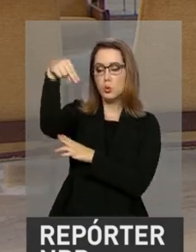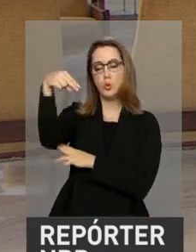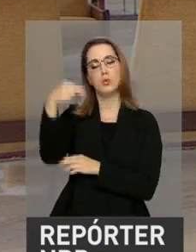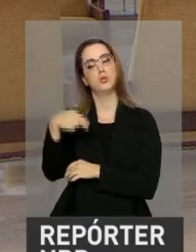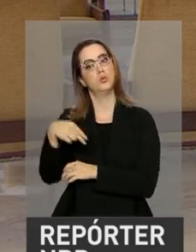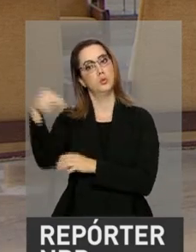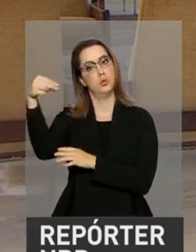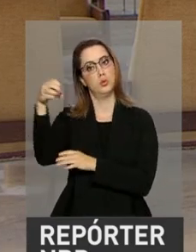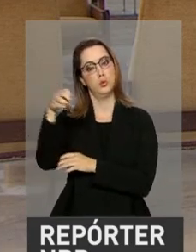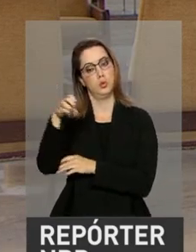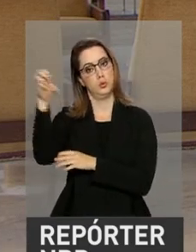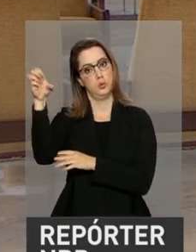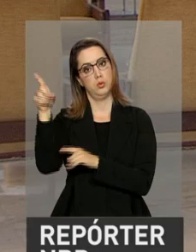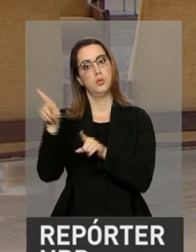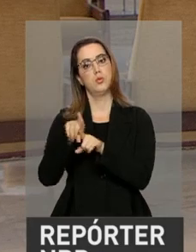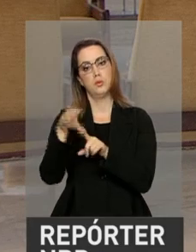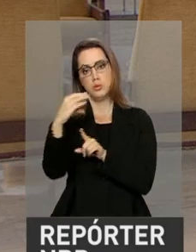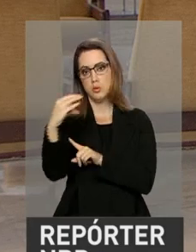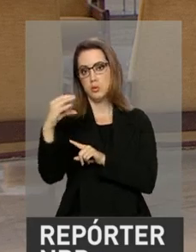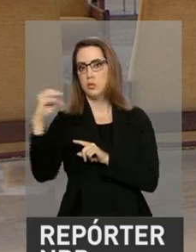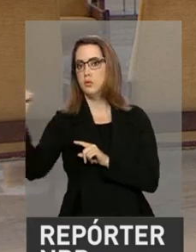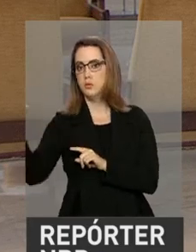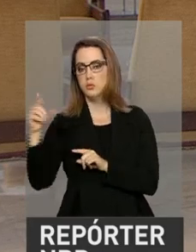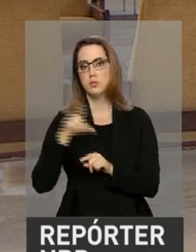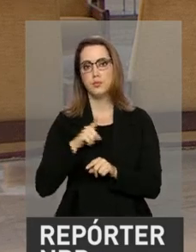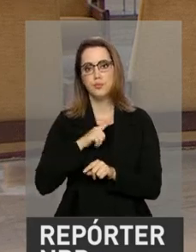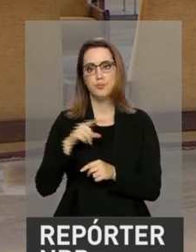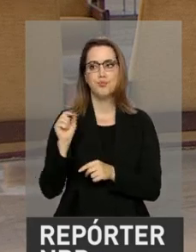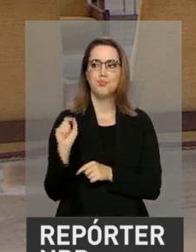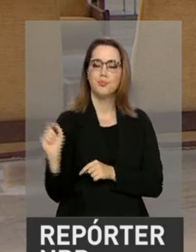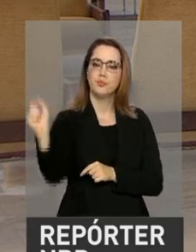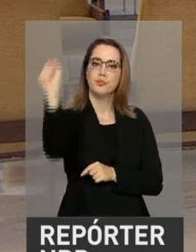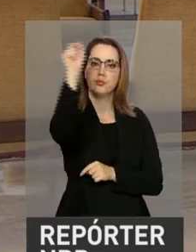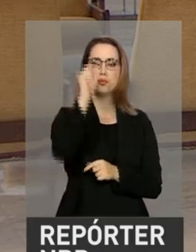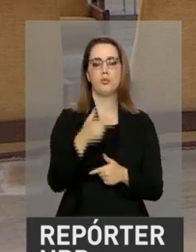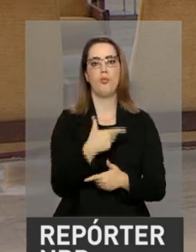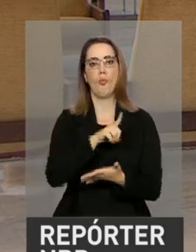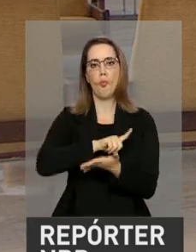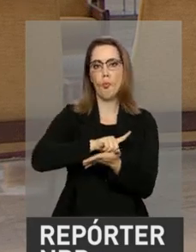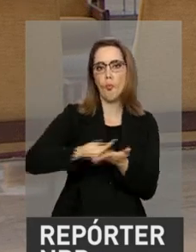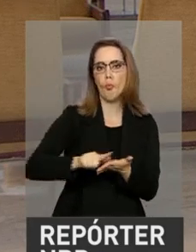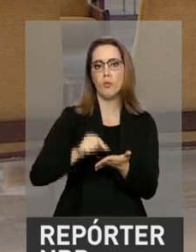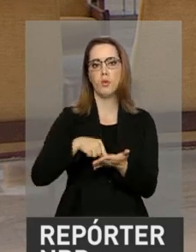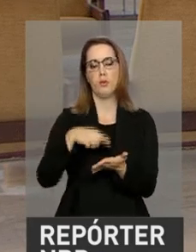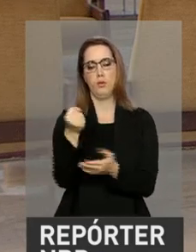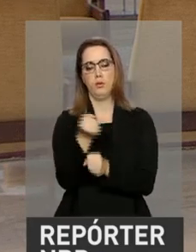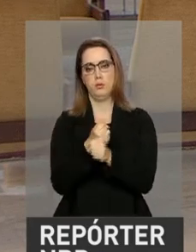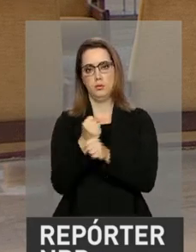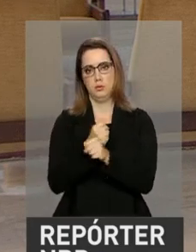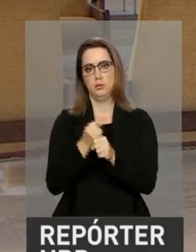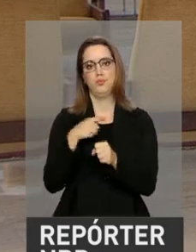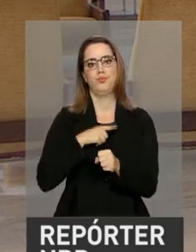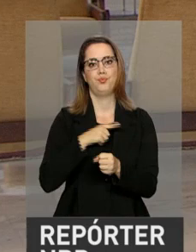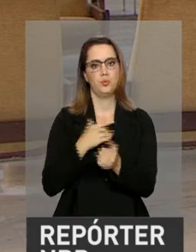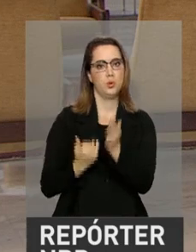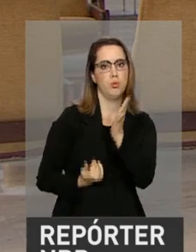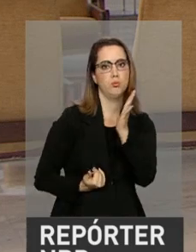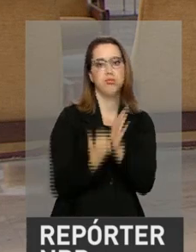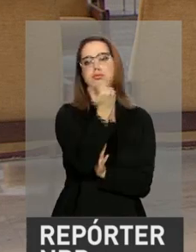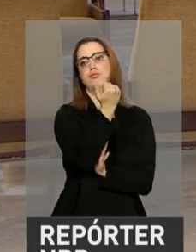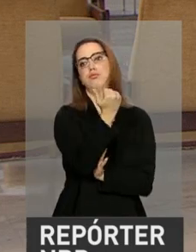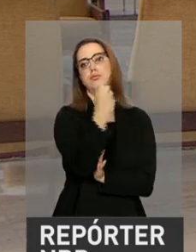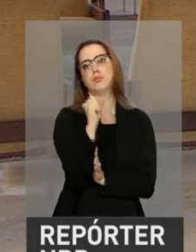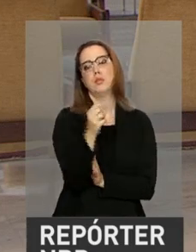nordeste e centro-oeste a seca dos últimos dois anos no no país fez com que o Brasil atingisse um recorde